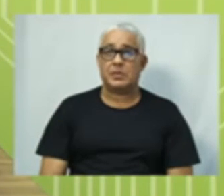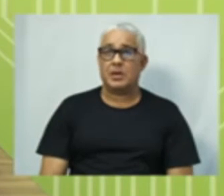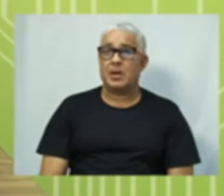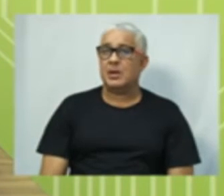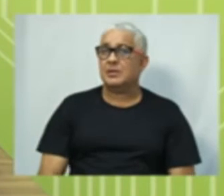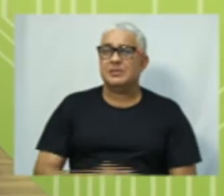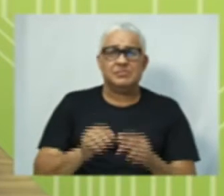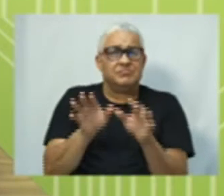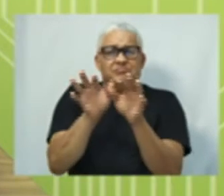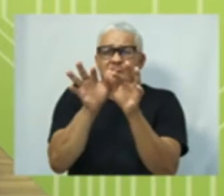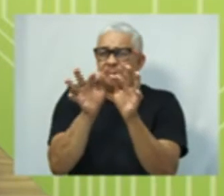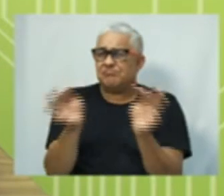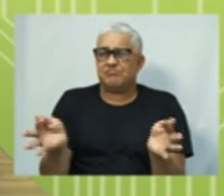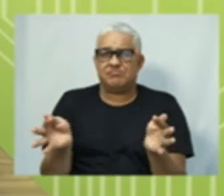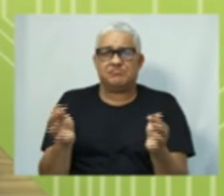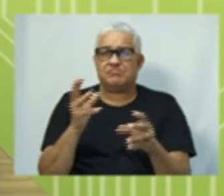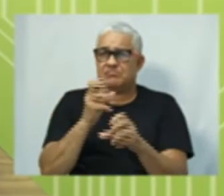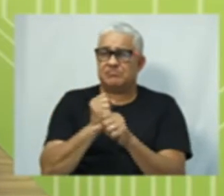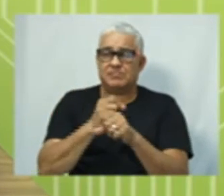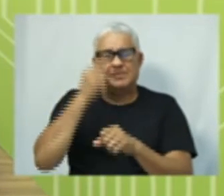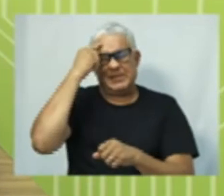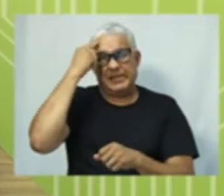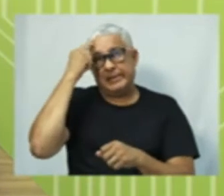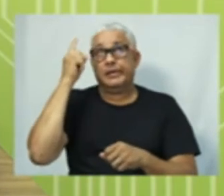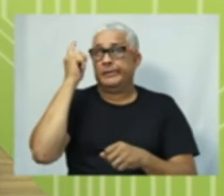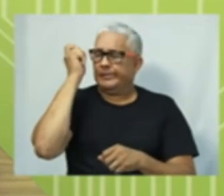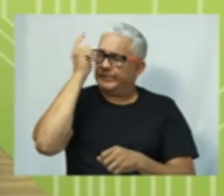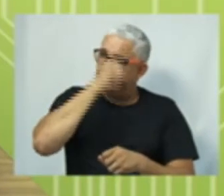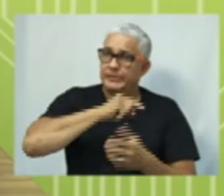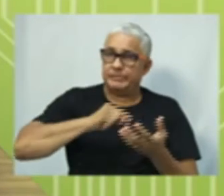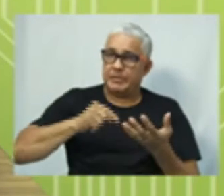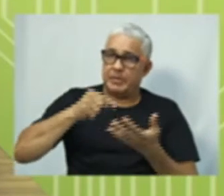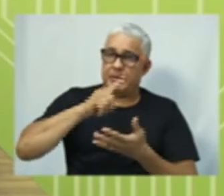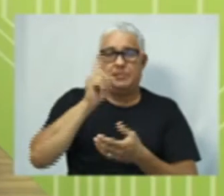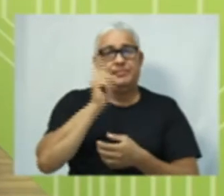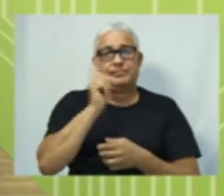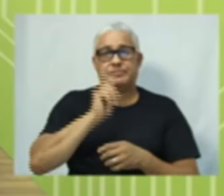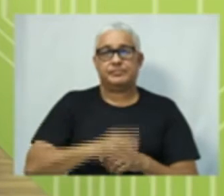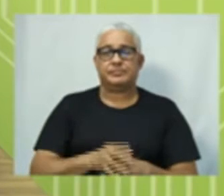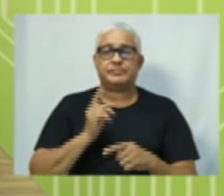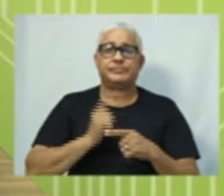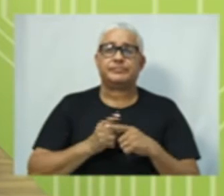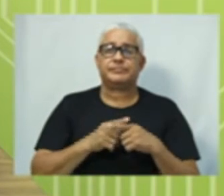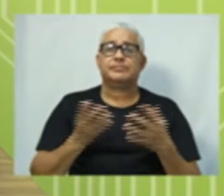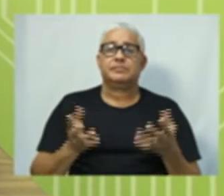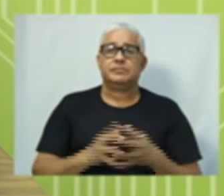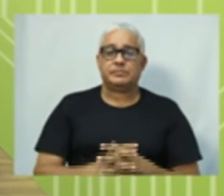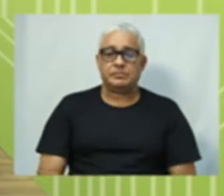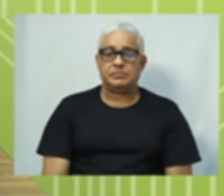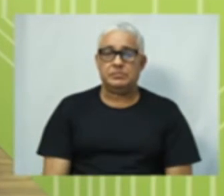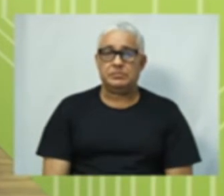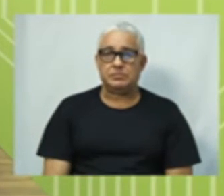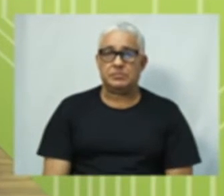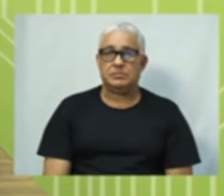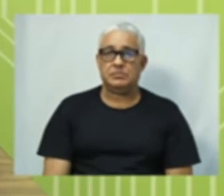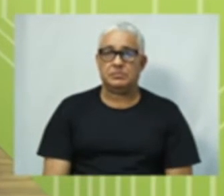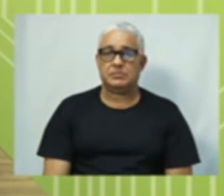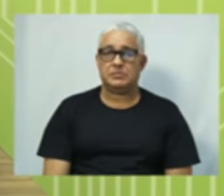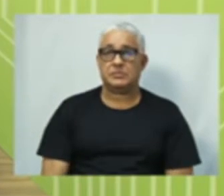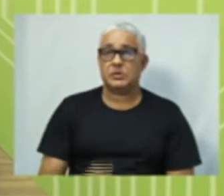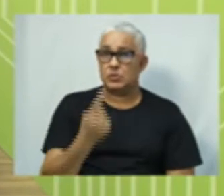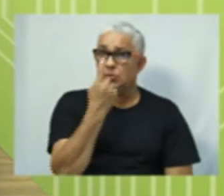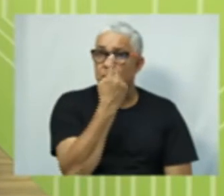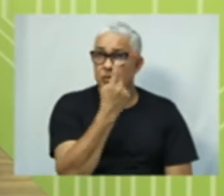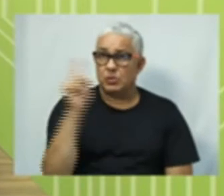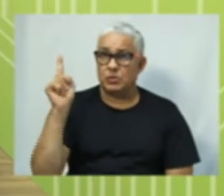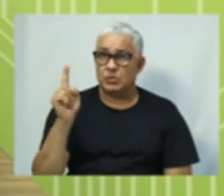de ser calculado. Vocês podem pensar, é complexo. Não. Por que não, professor? Porque é o único valor